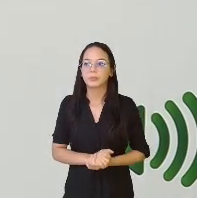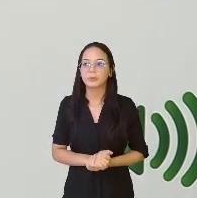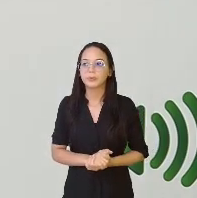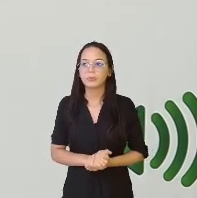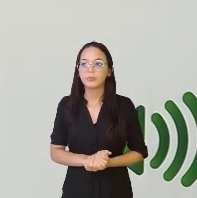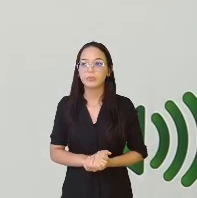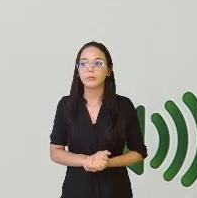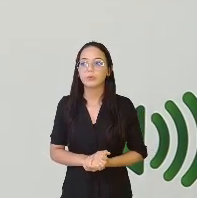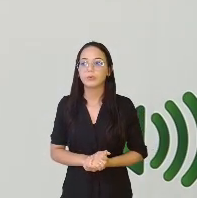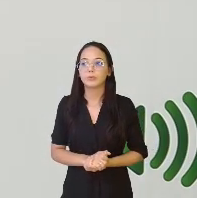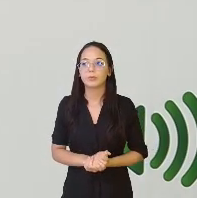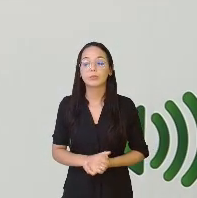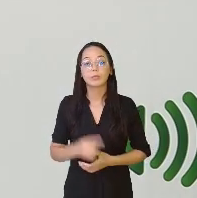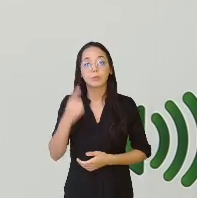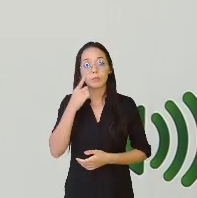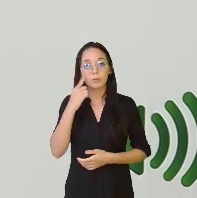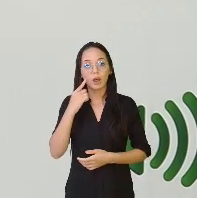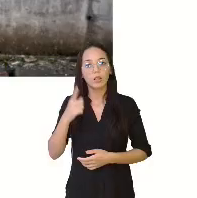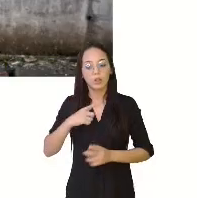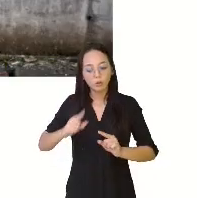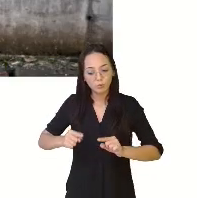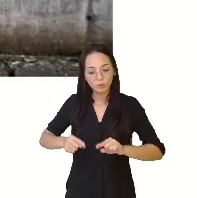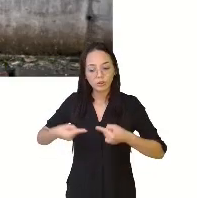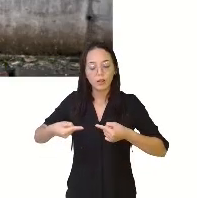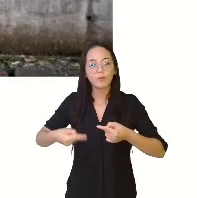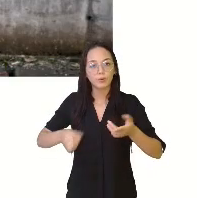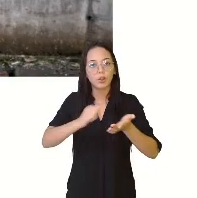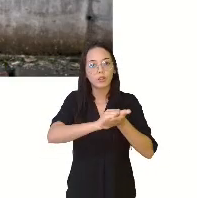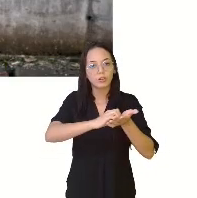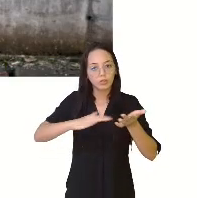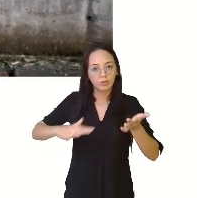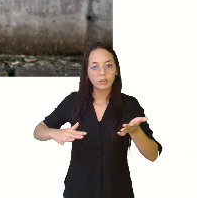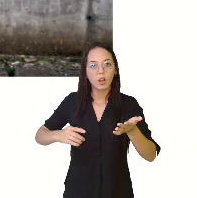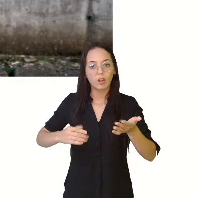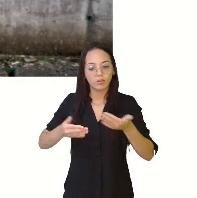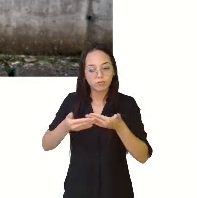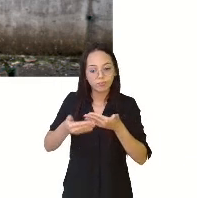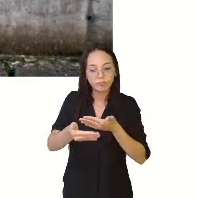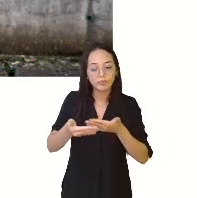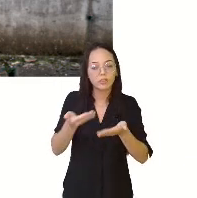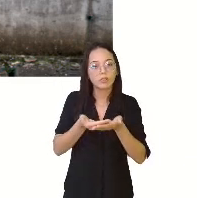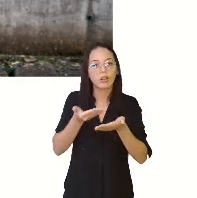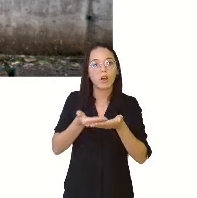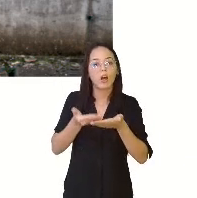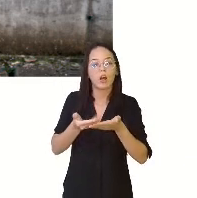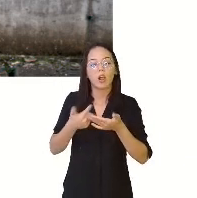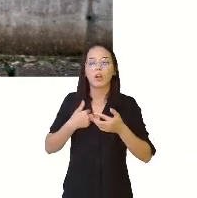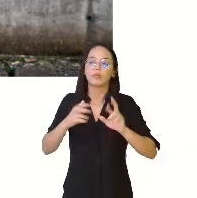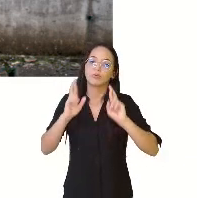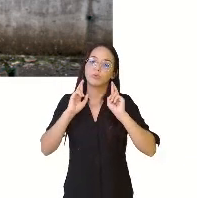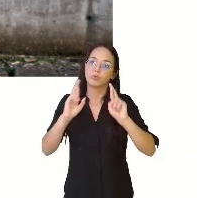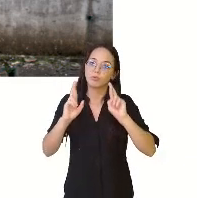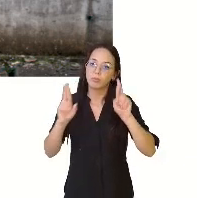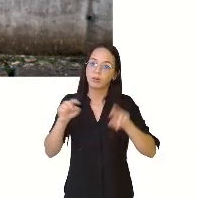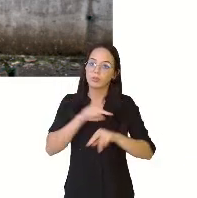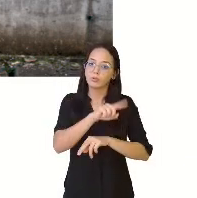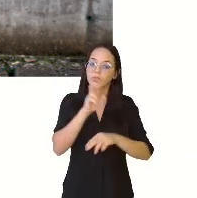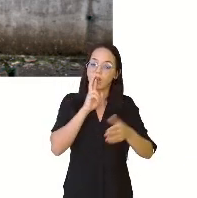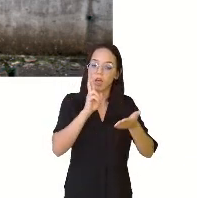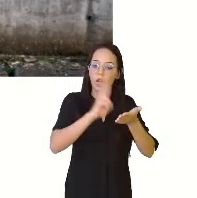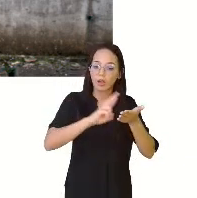vou deixar para vocês um desafio. A partir da nossa aula, eu espero que você